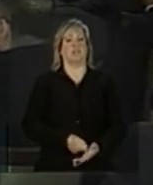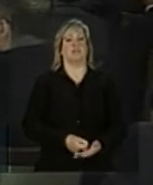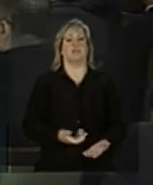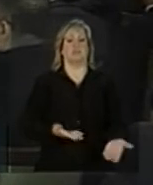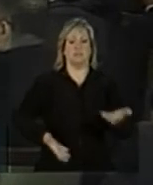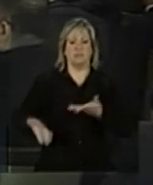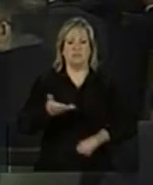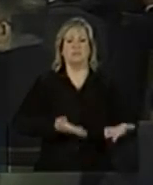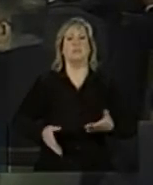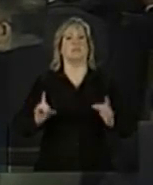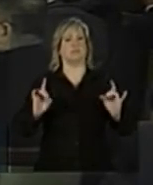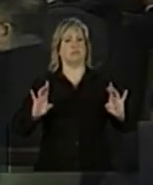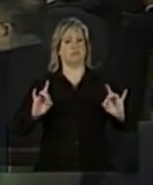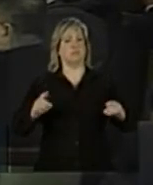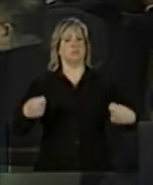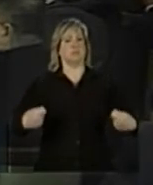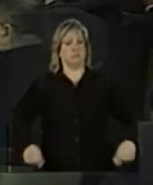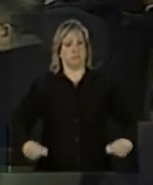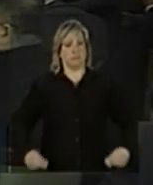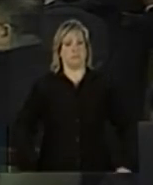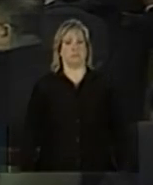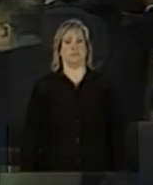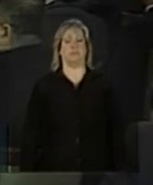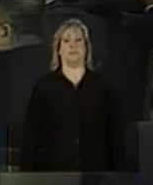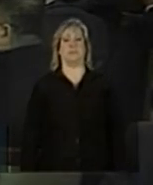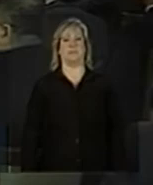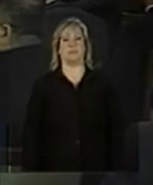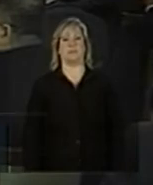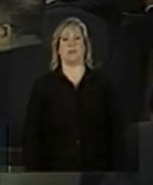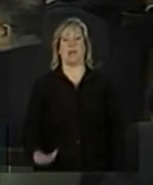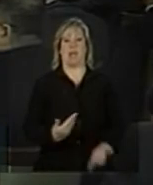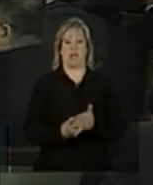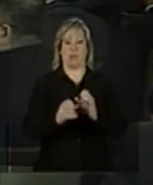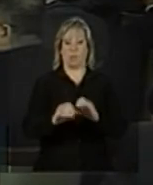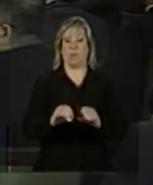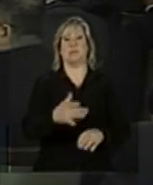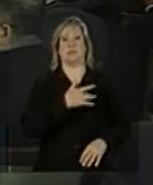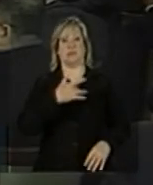serviços públicos de qualidade: educação, saúde e segurança.